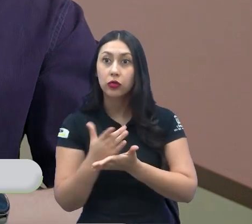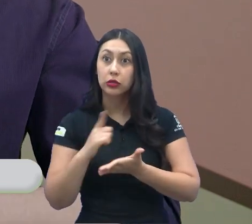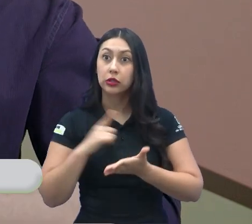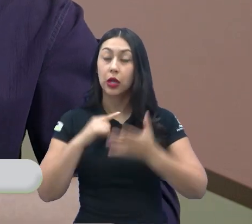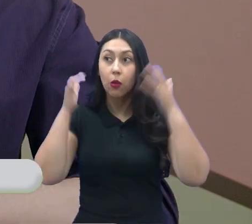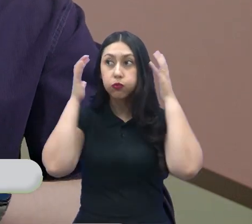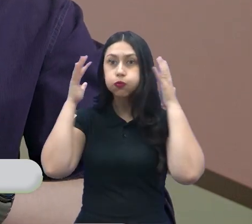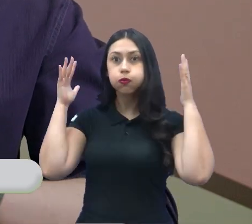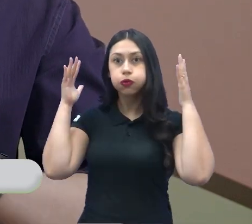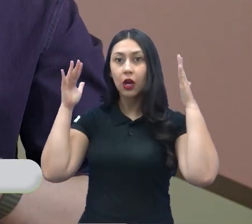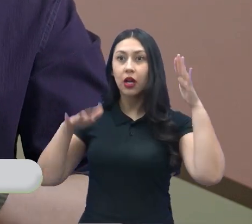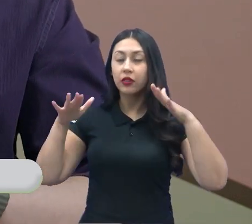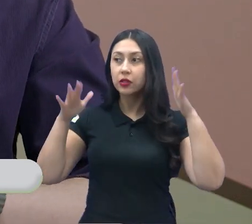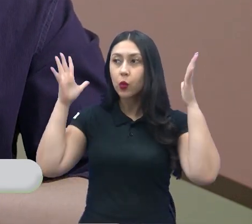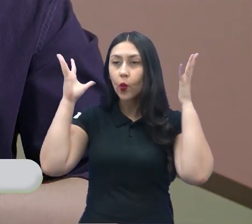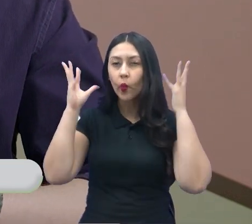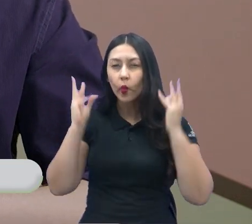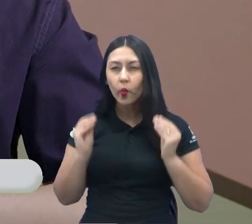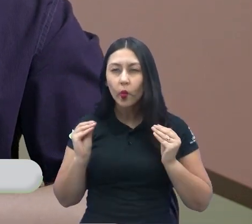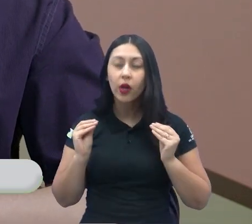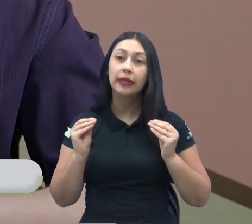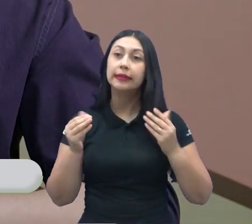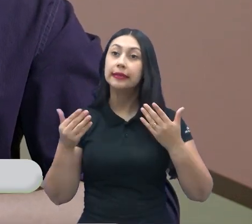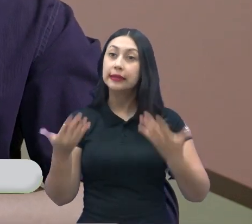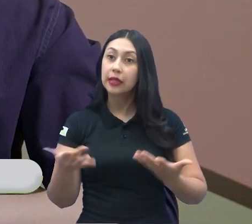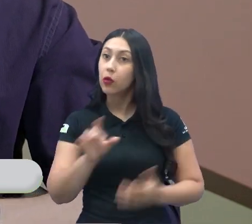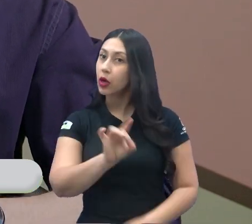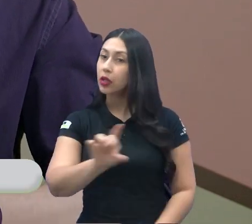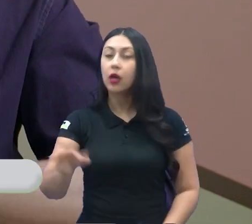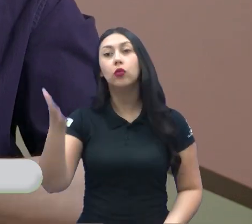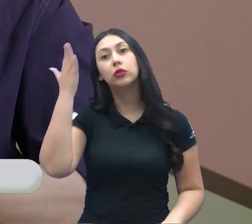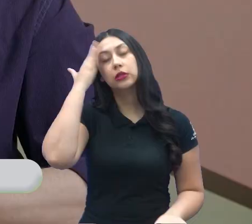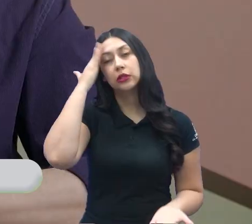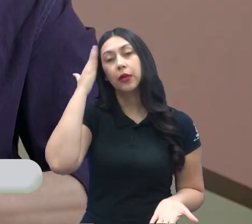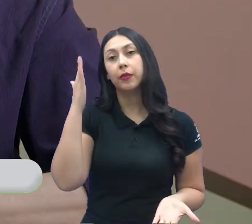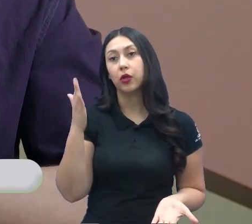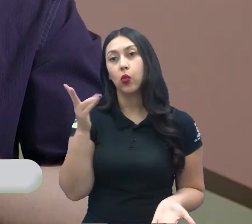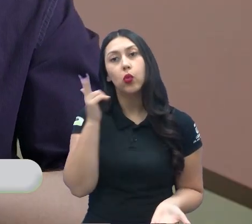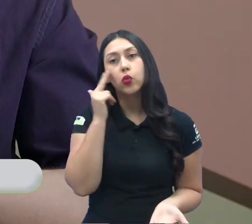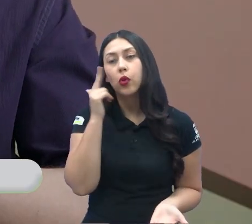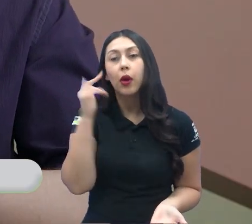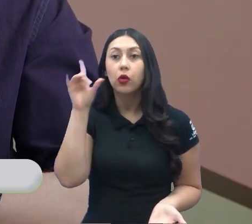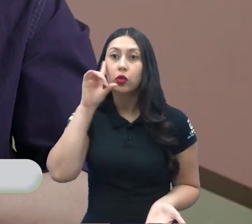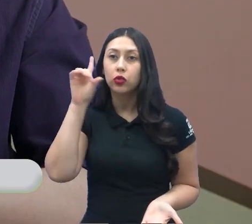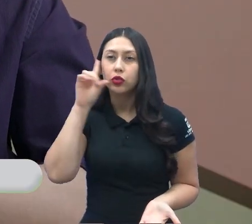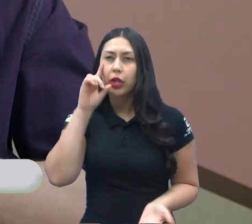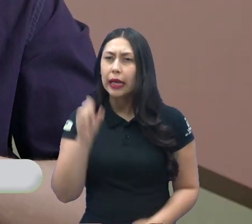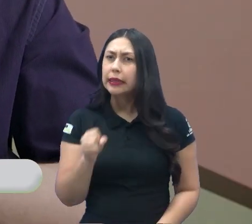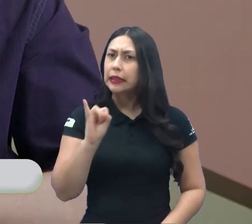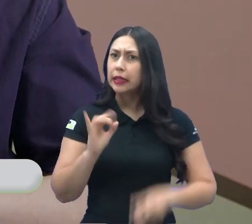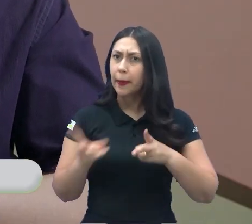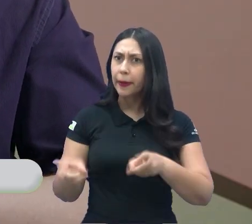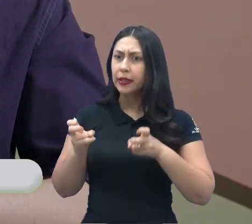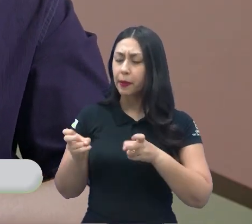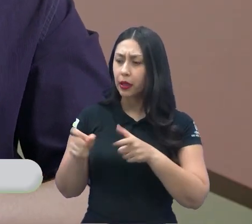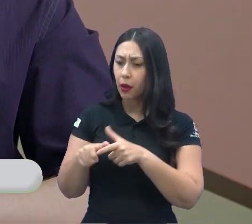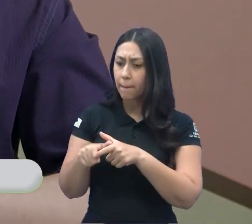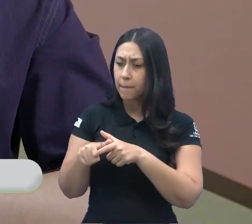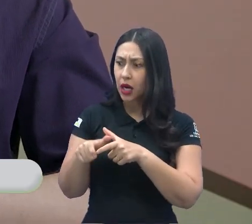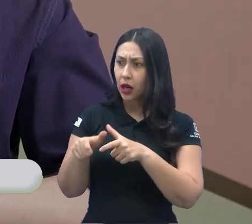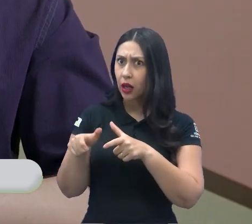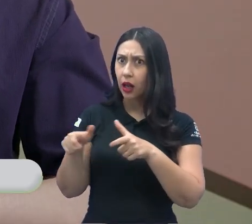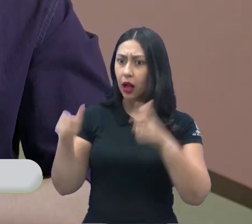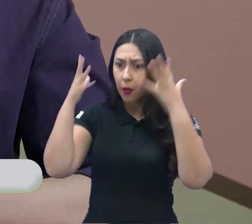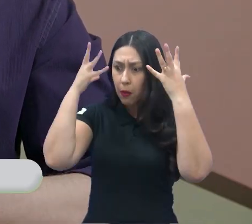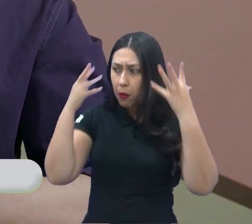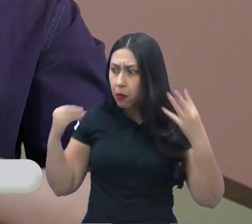menos cabelo, então cada um tem uma noção ali do que é o seu normal diário. A partir do momento que você perceber que essa queda está além do seu normal, fica